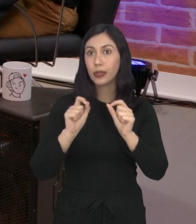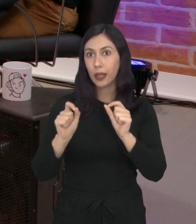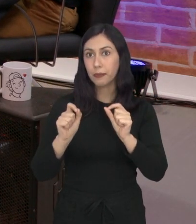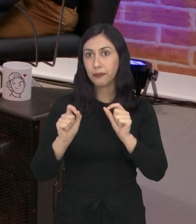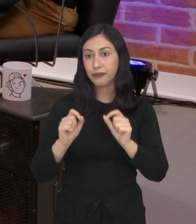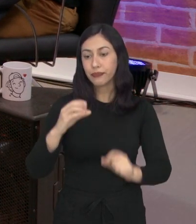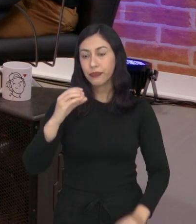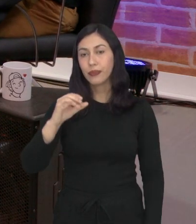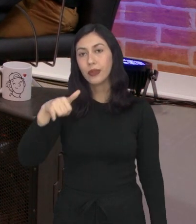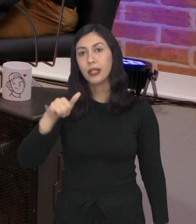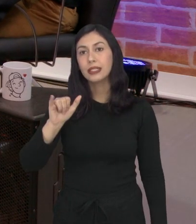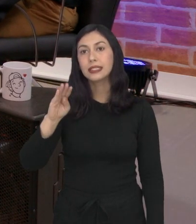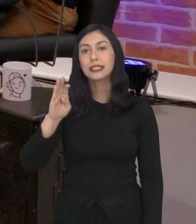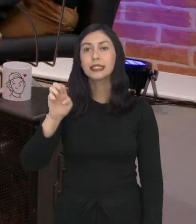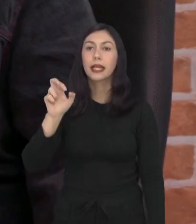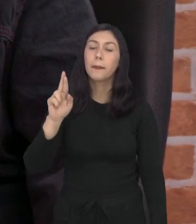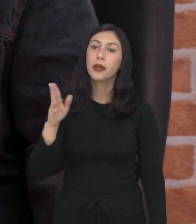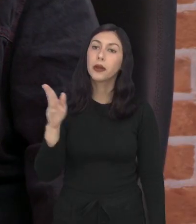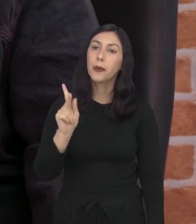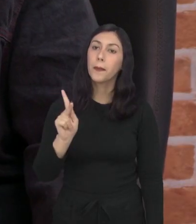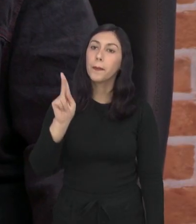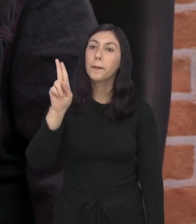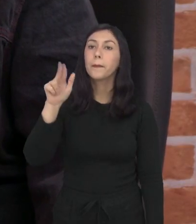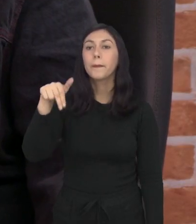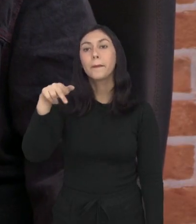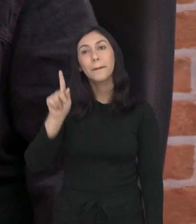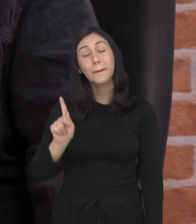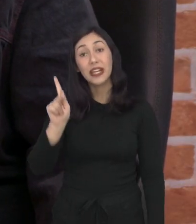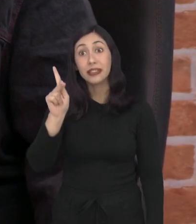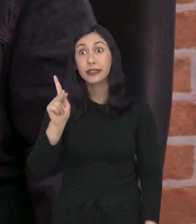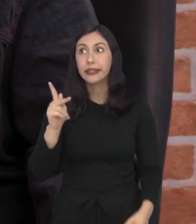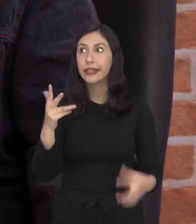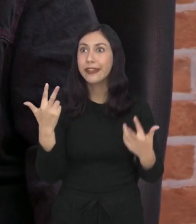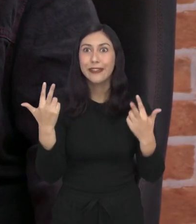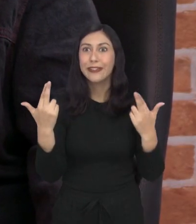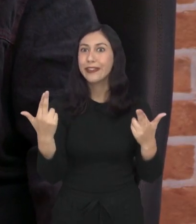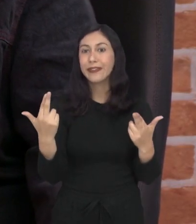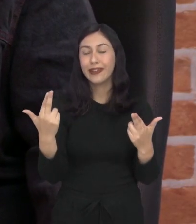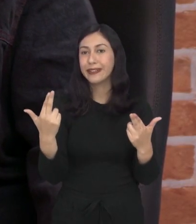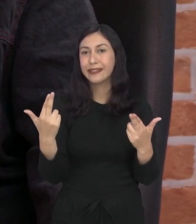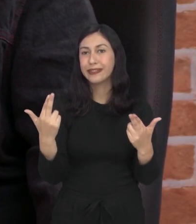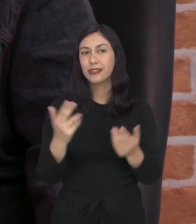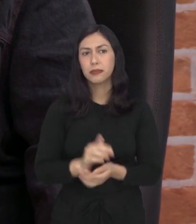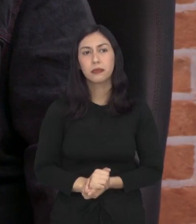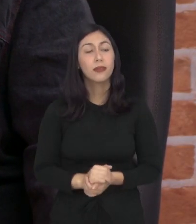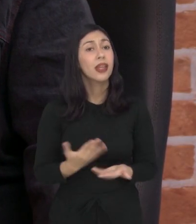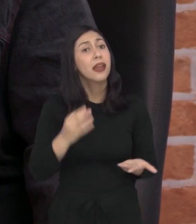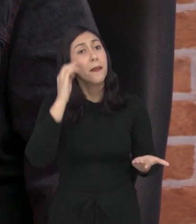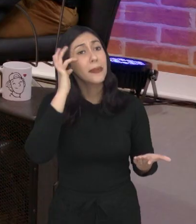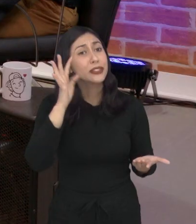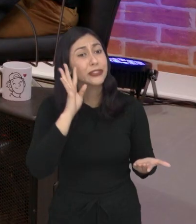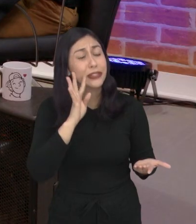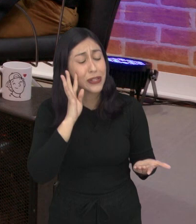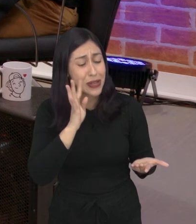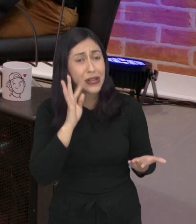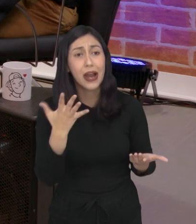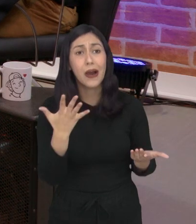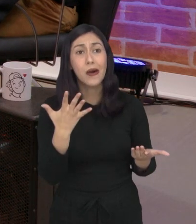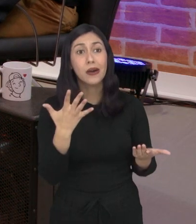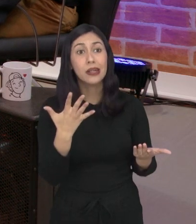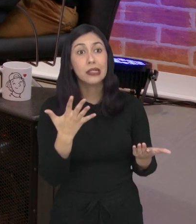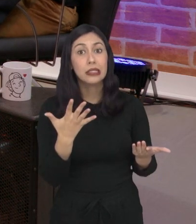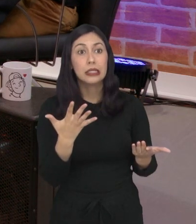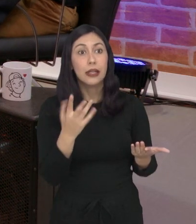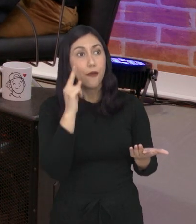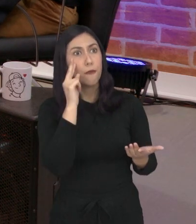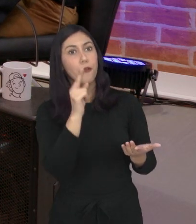cyberpunk. E isso é muito... Essa definição que a gente falou agora entra muito nesse mundo cyberpunk, Mano, cara. deve ser da hora pra caramba, mano, você poder reviver.